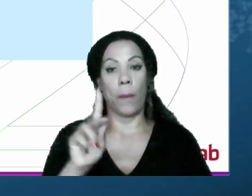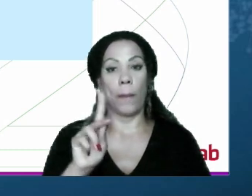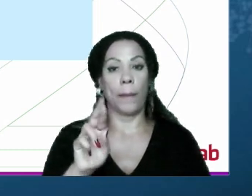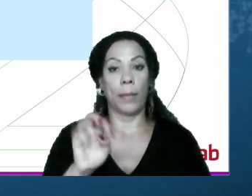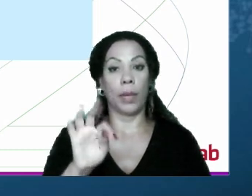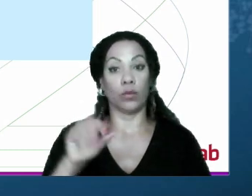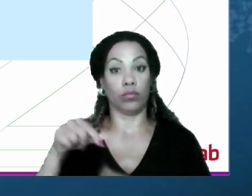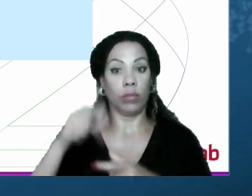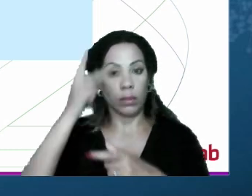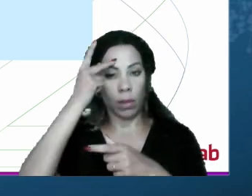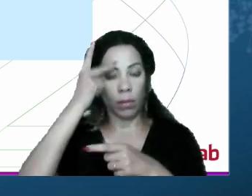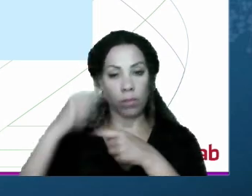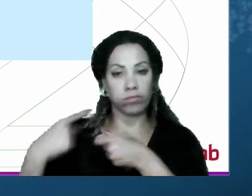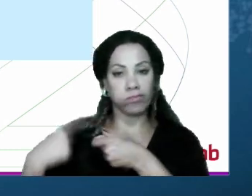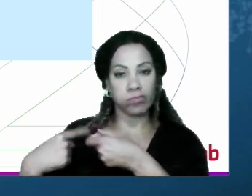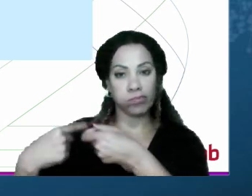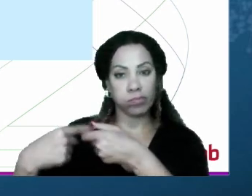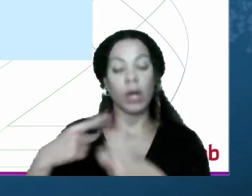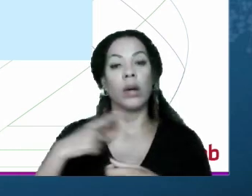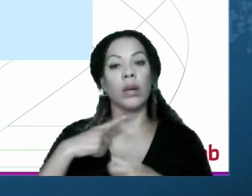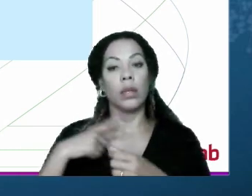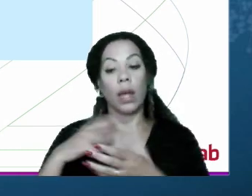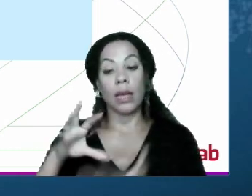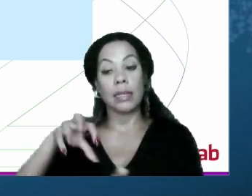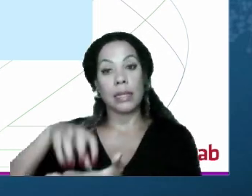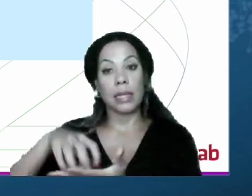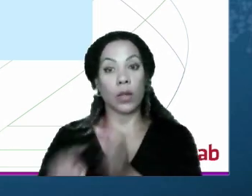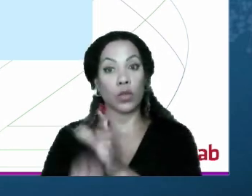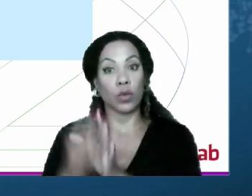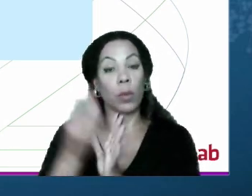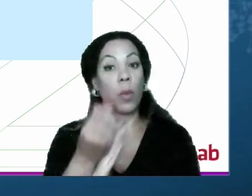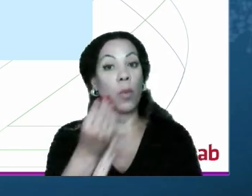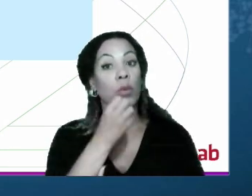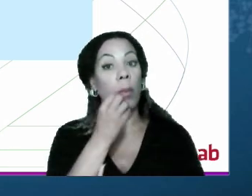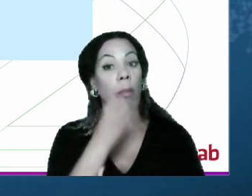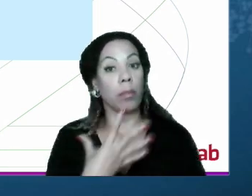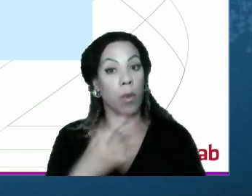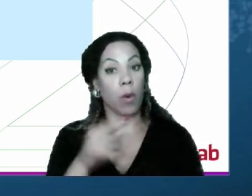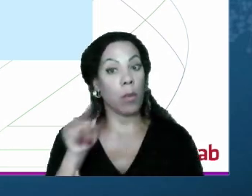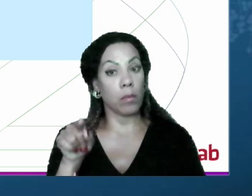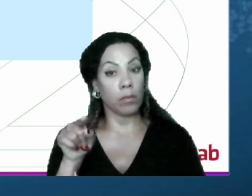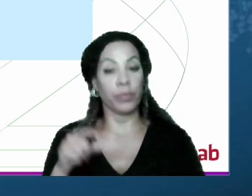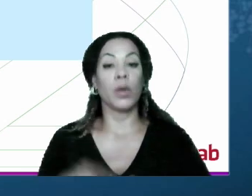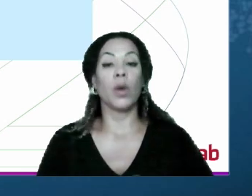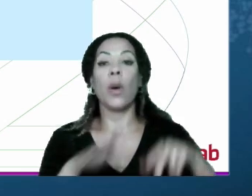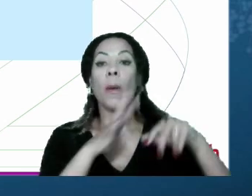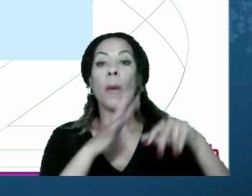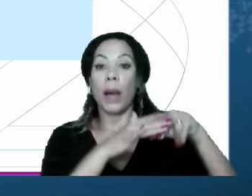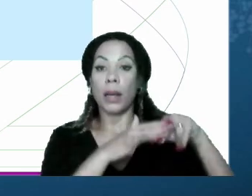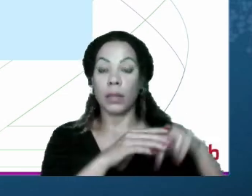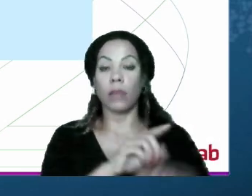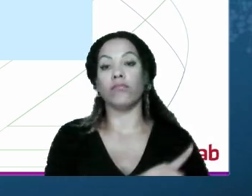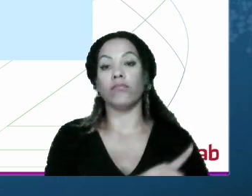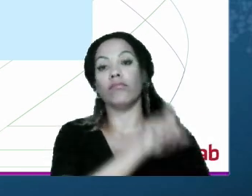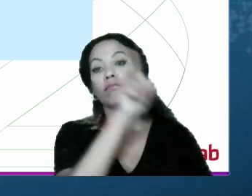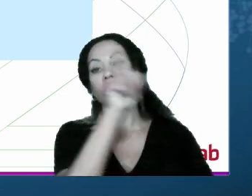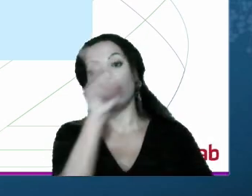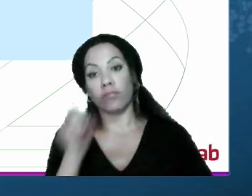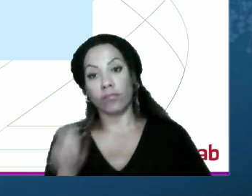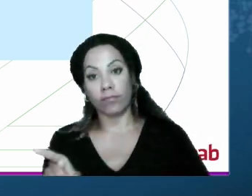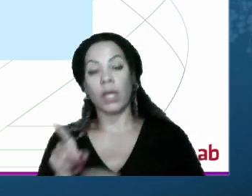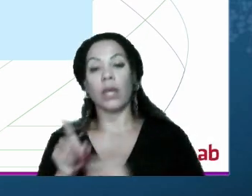onde existe um centro de produção muito bom que foi estabelecido. Os pacientes têm que ir lá para se prepararem,